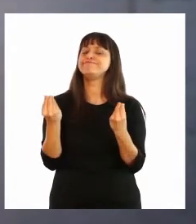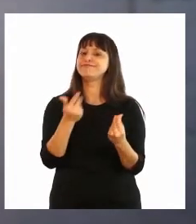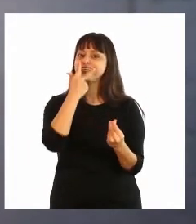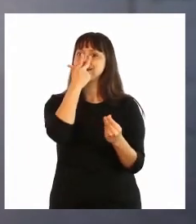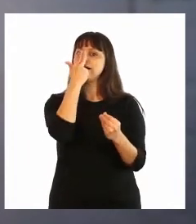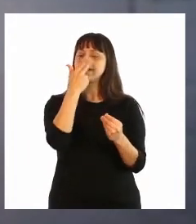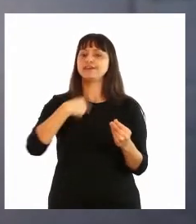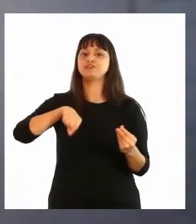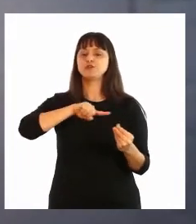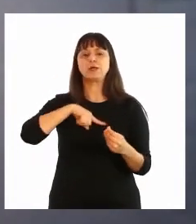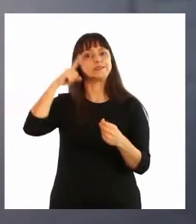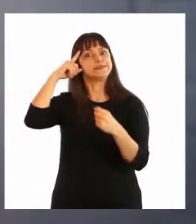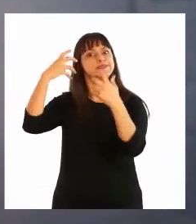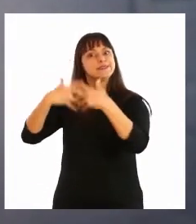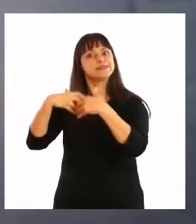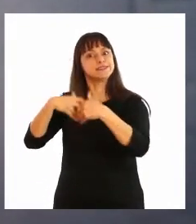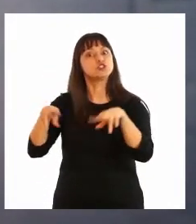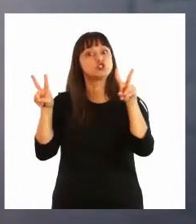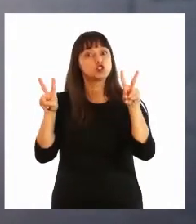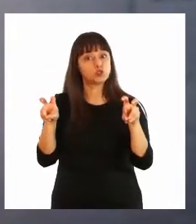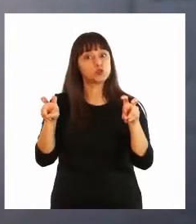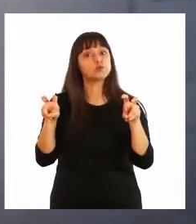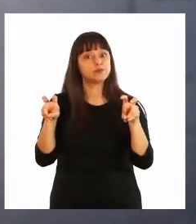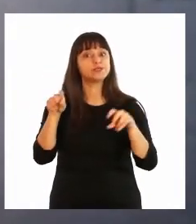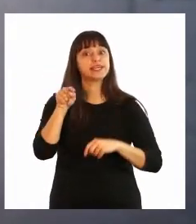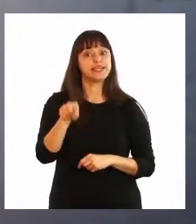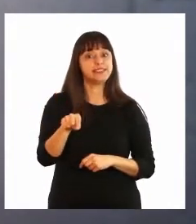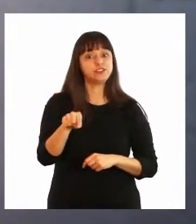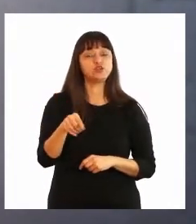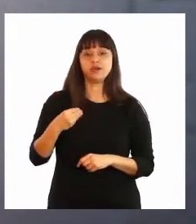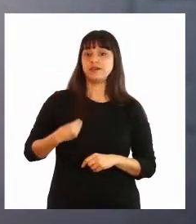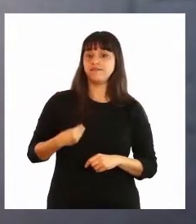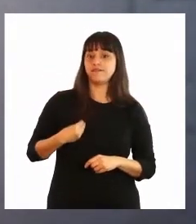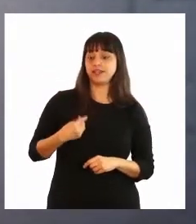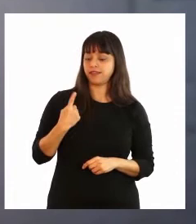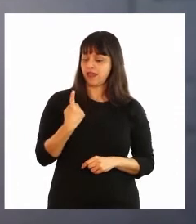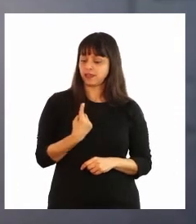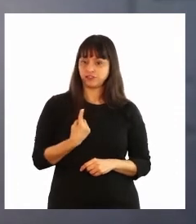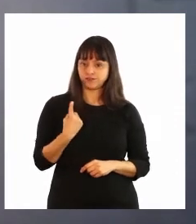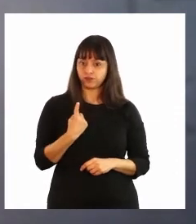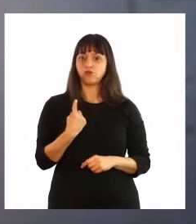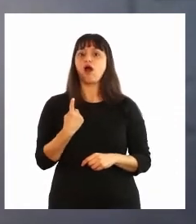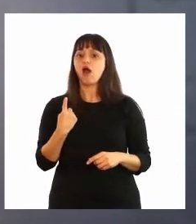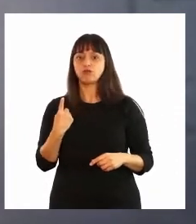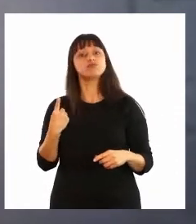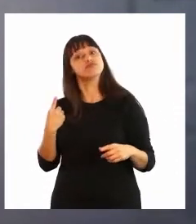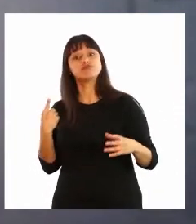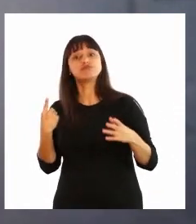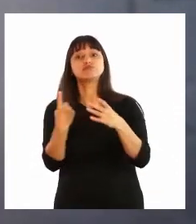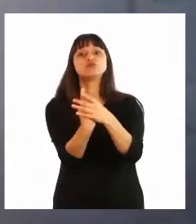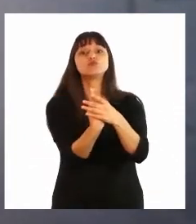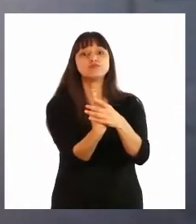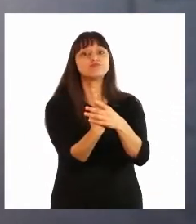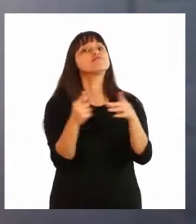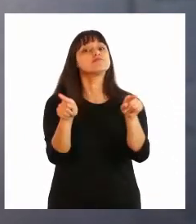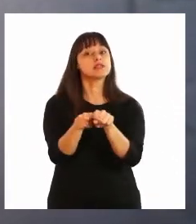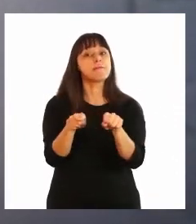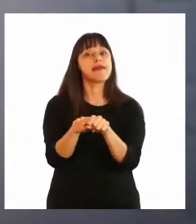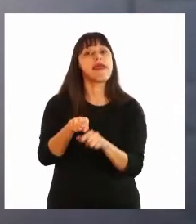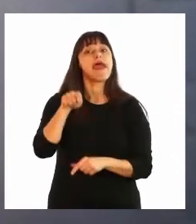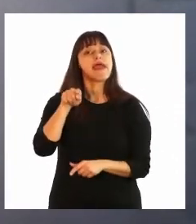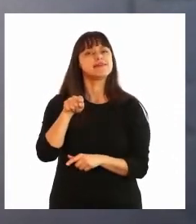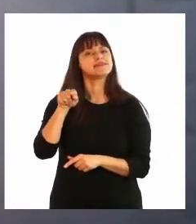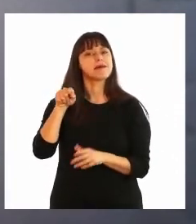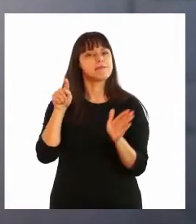nas nossas vidas individuais e coletivas. É uma pergunta também que nos move com